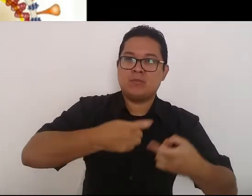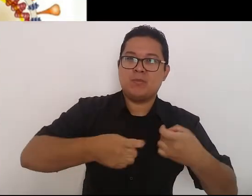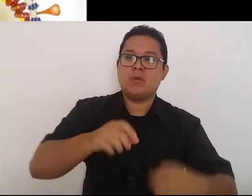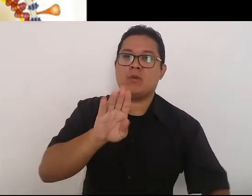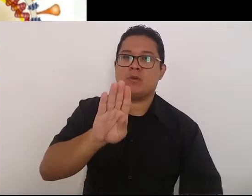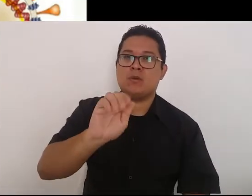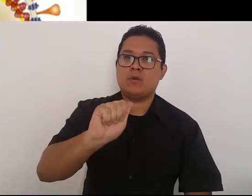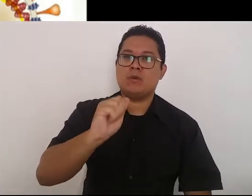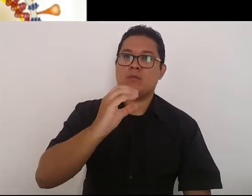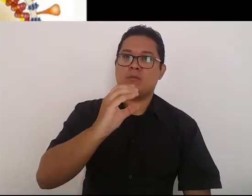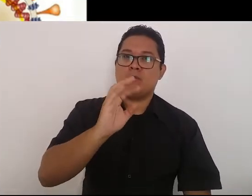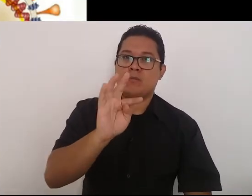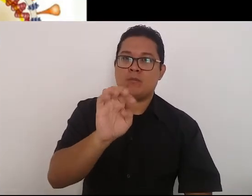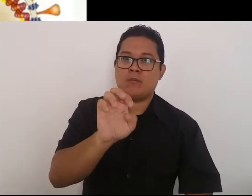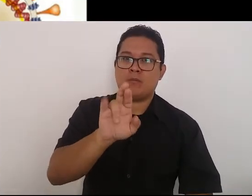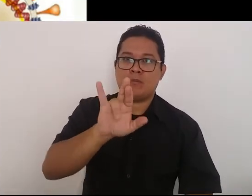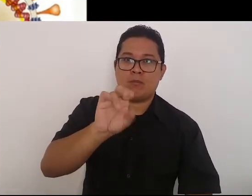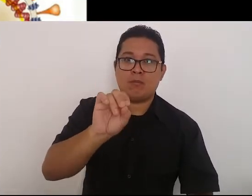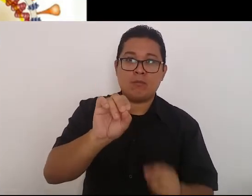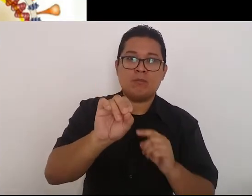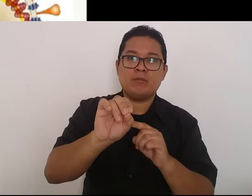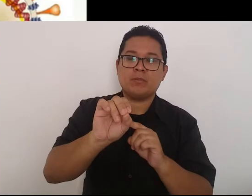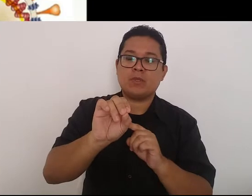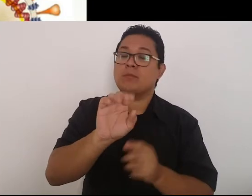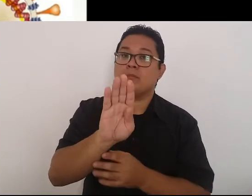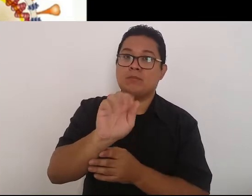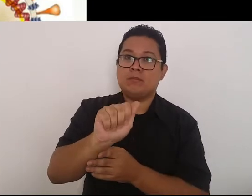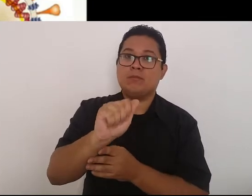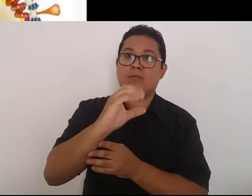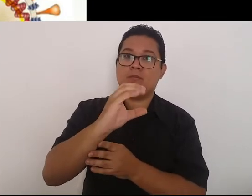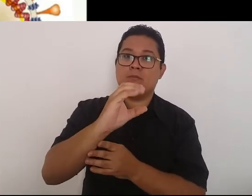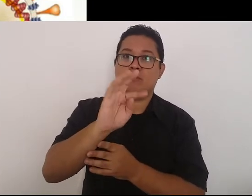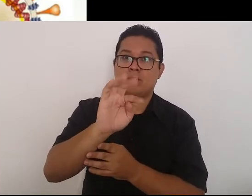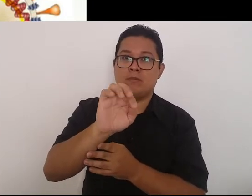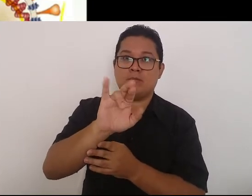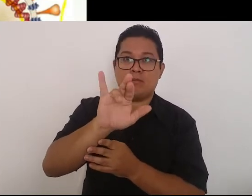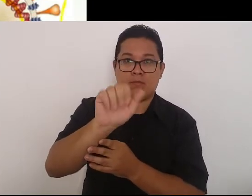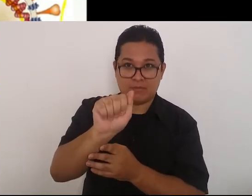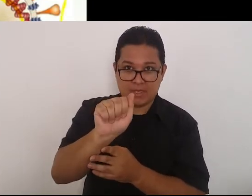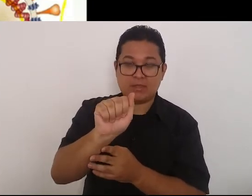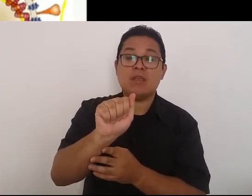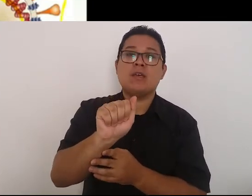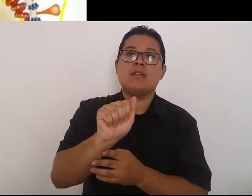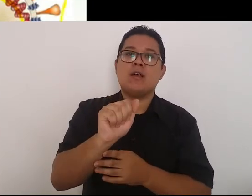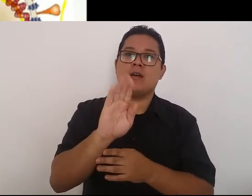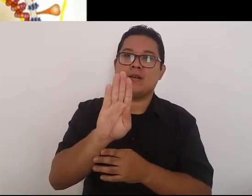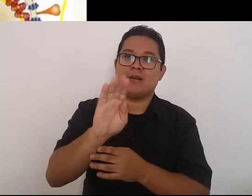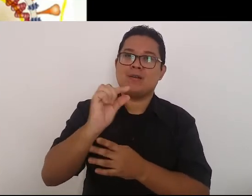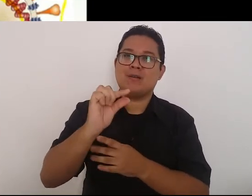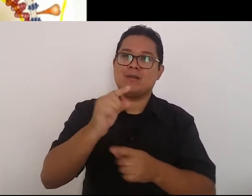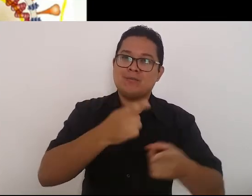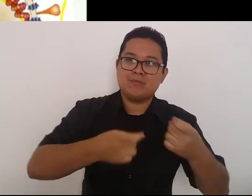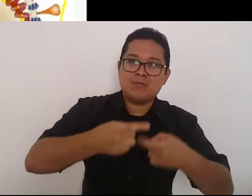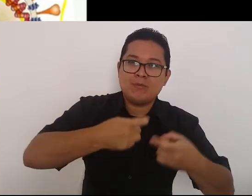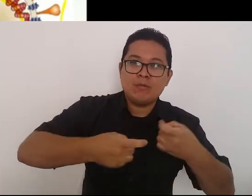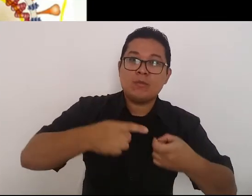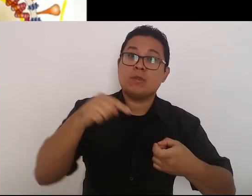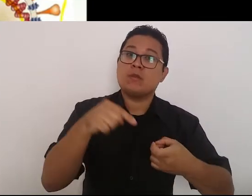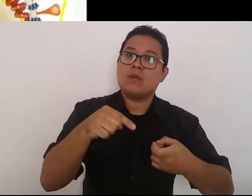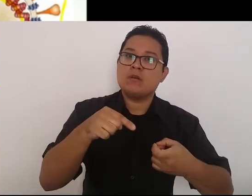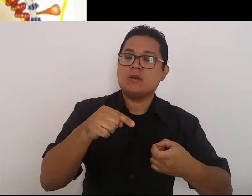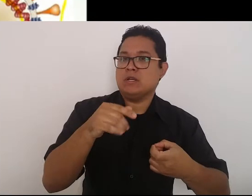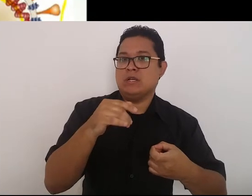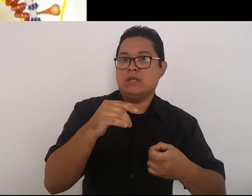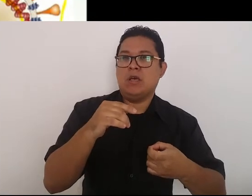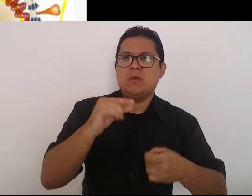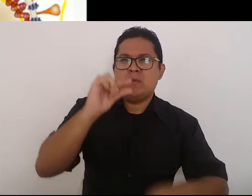ponto dentro desse ponto, não dá para ver. E mesmo toda essa estrutura é um modelo teórico para essas imagens